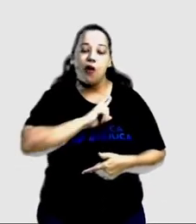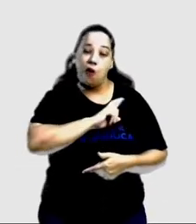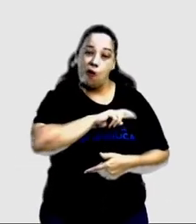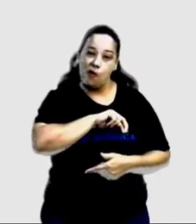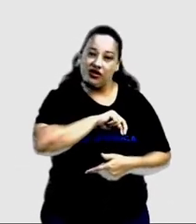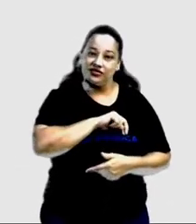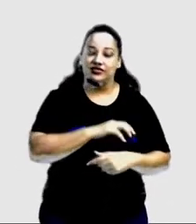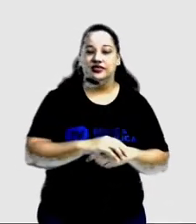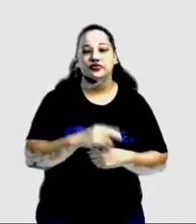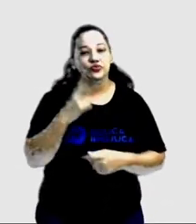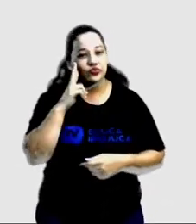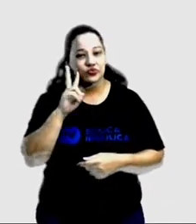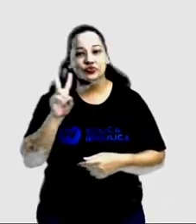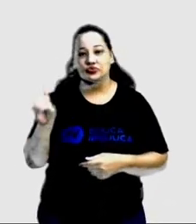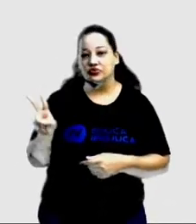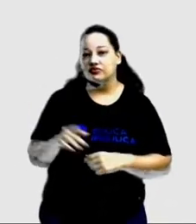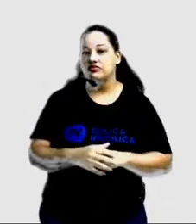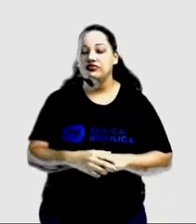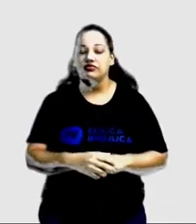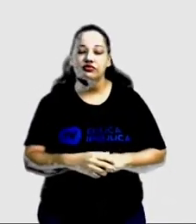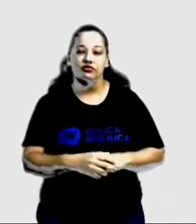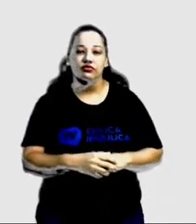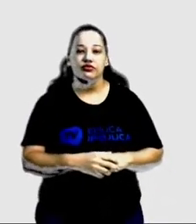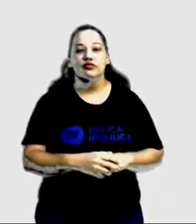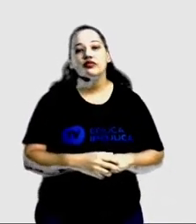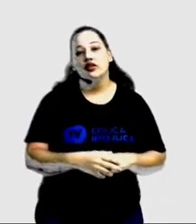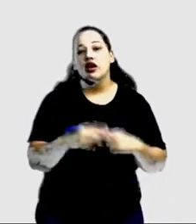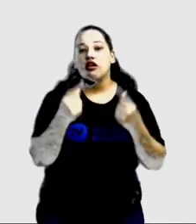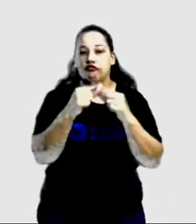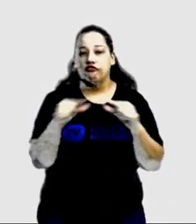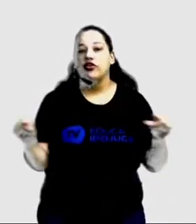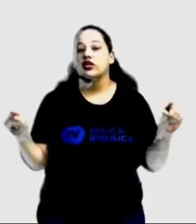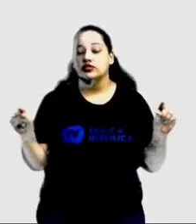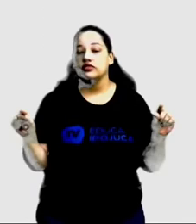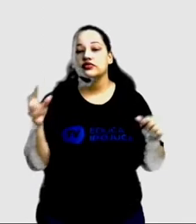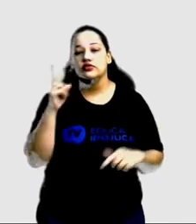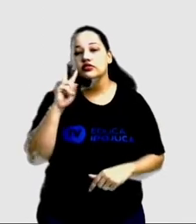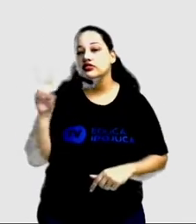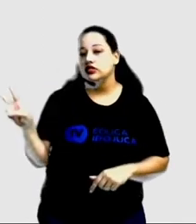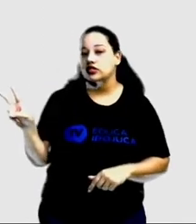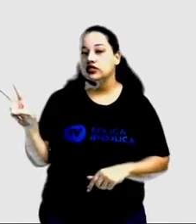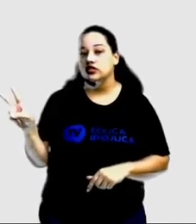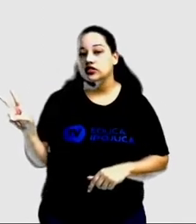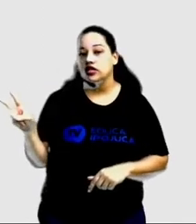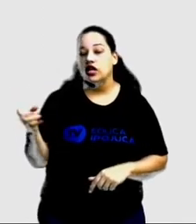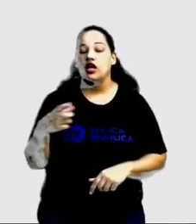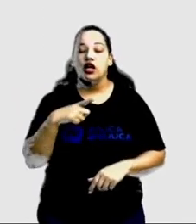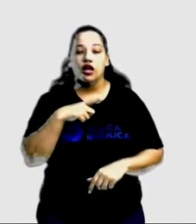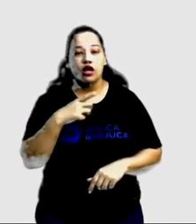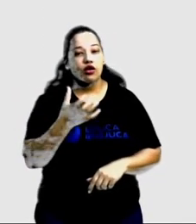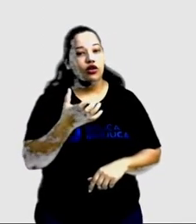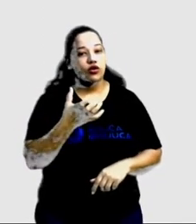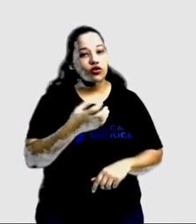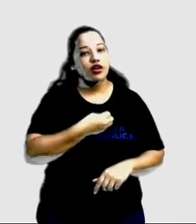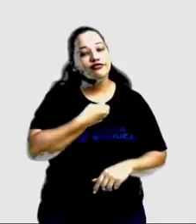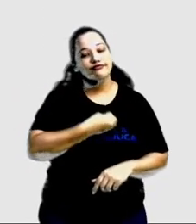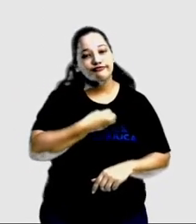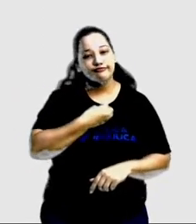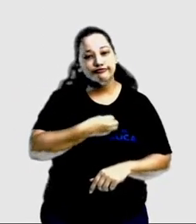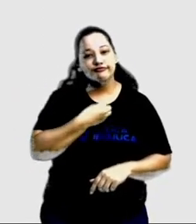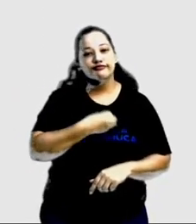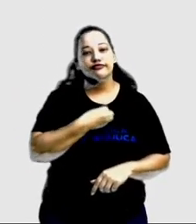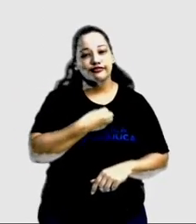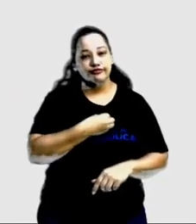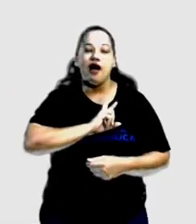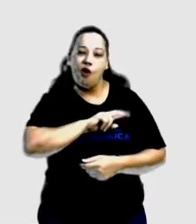exemplo que eu coloquei aqui? I want to live in a real life rom-com. Ou seja, eu quero viver uma comédia romântica da